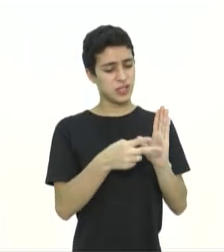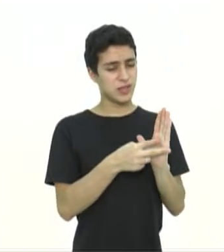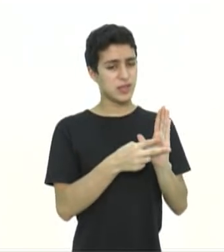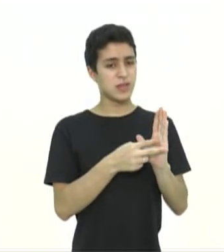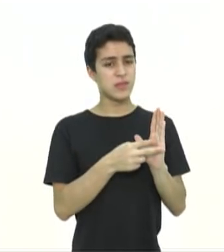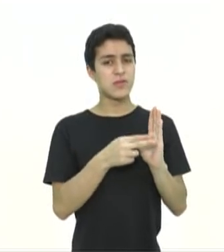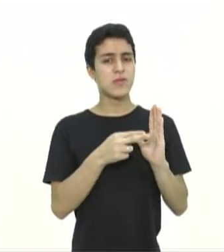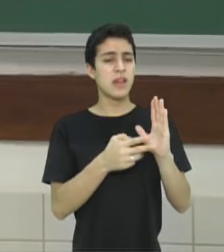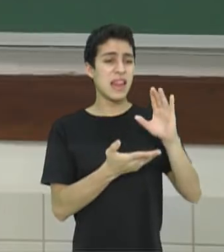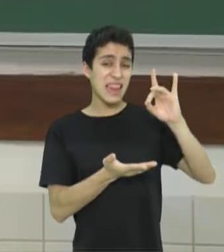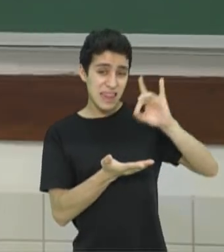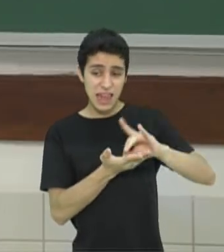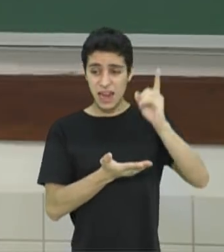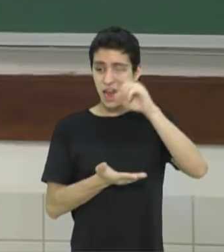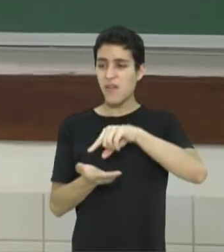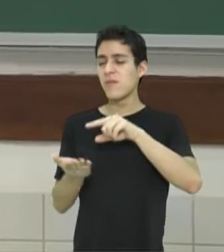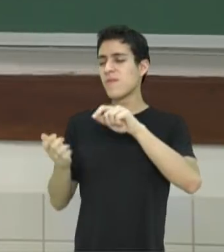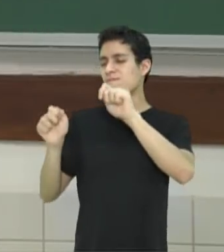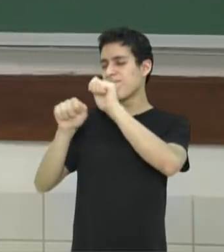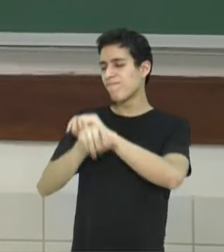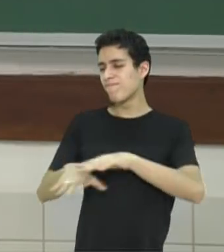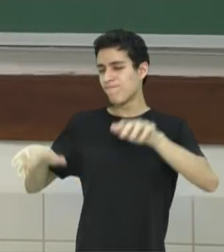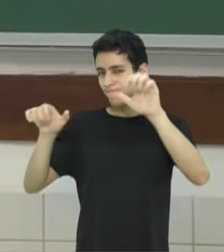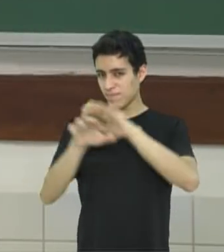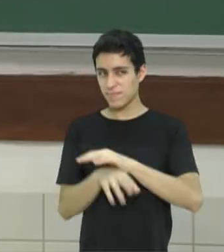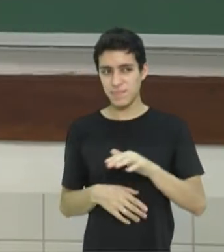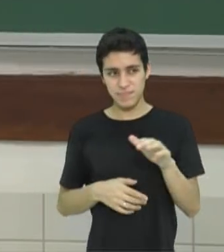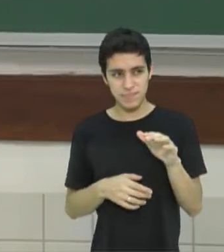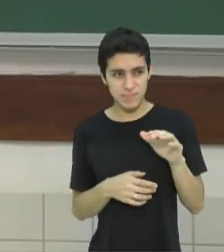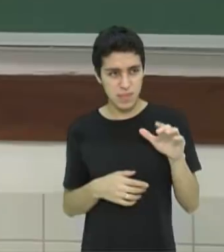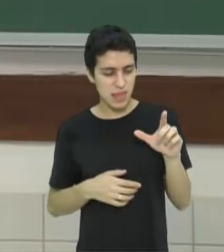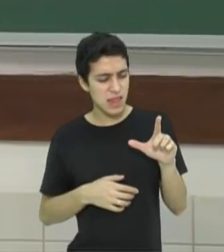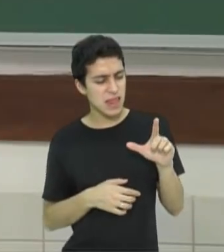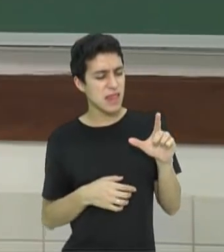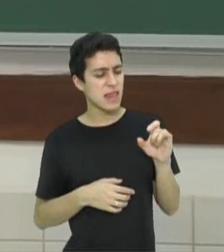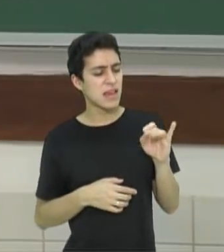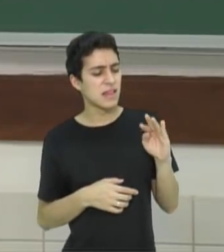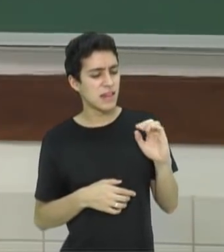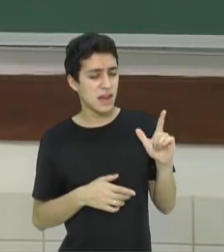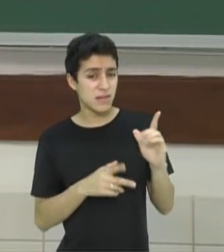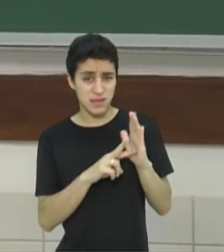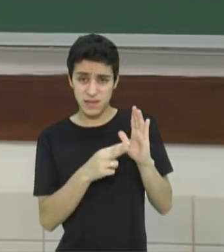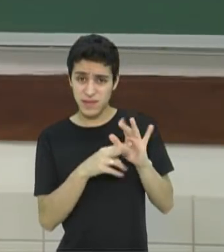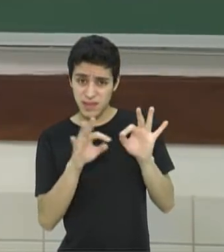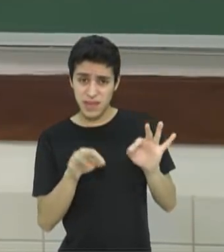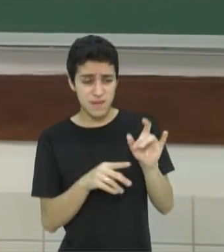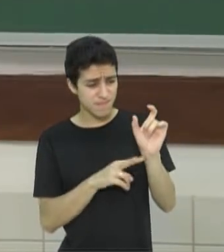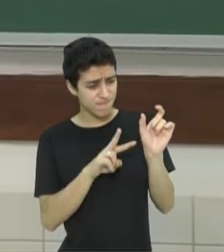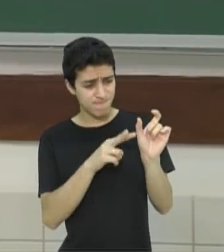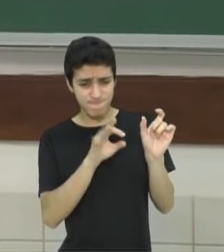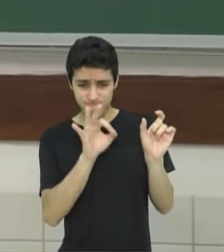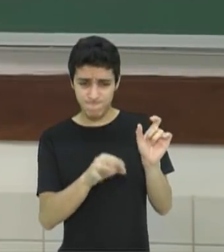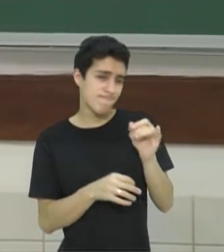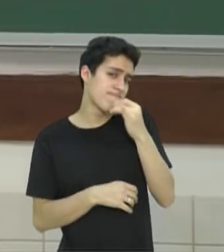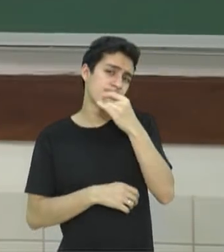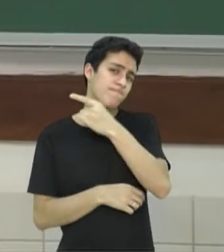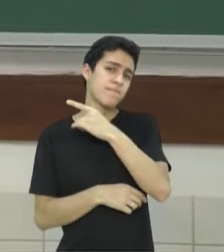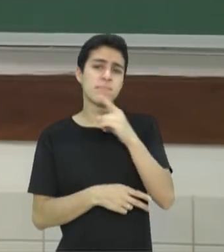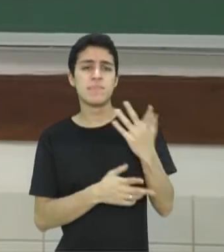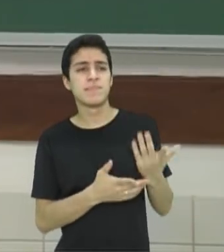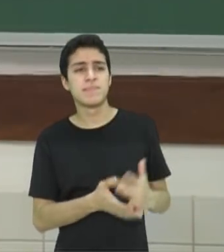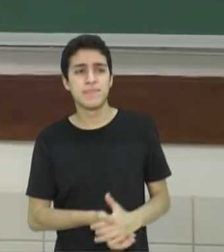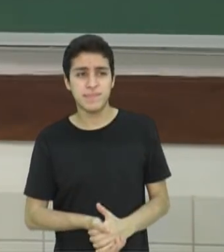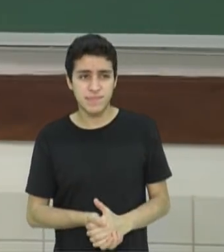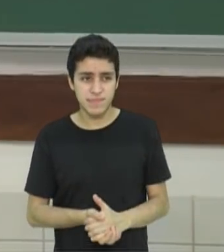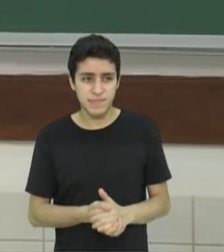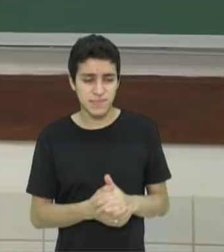sentido figurado. O sentido literal é aquele primeiro sentido, o sentido usual da palavra. Como no caso ali, nós